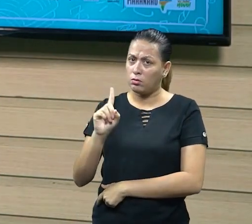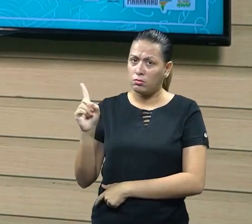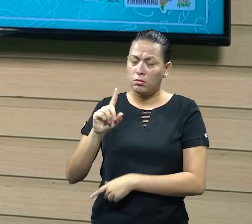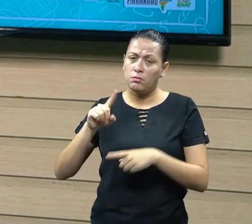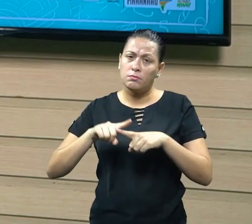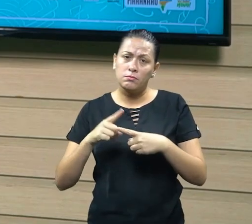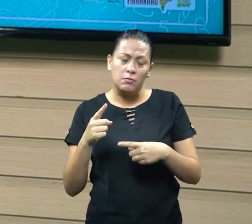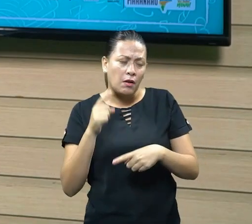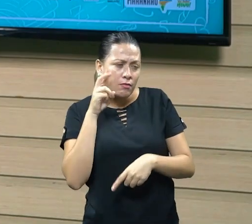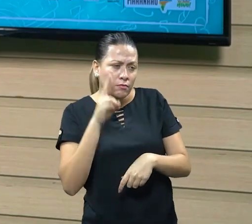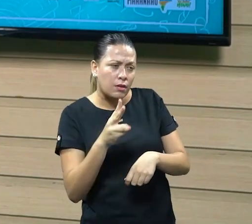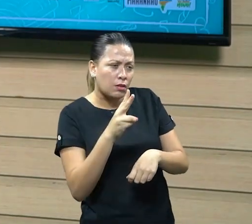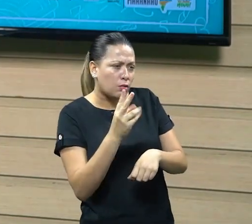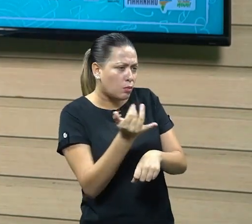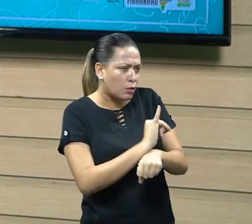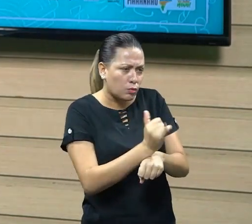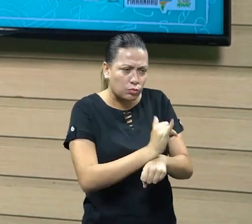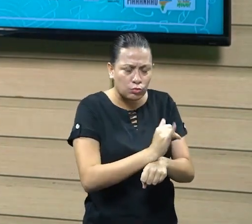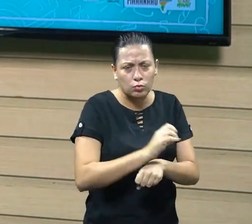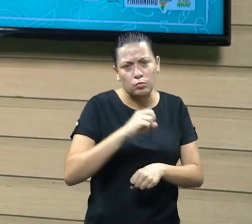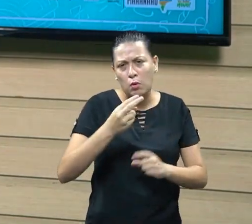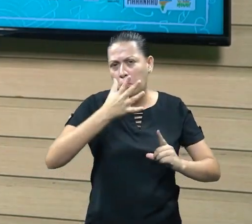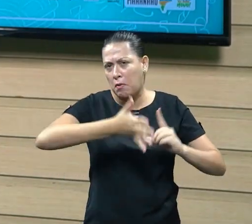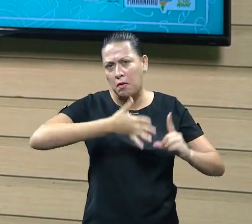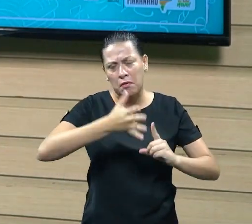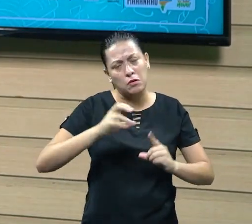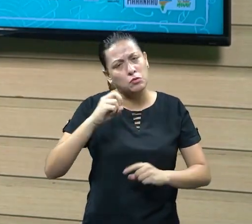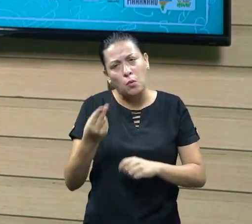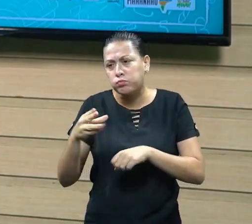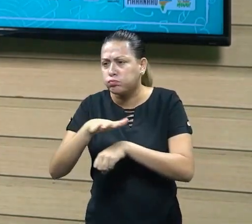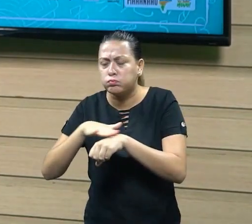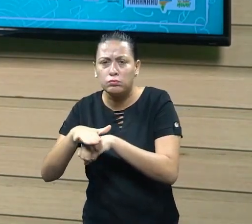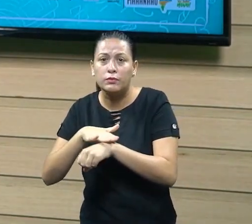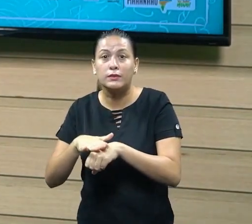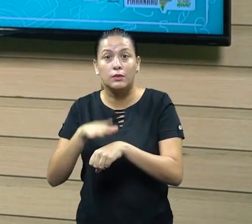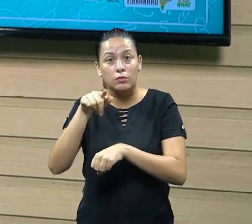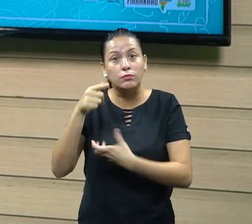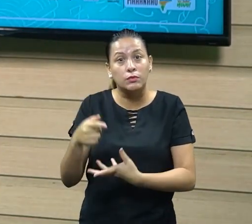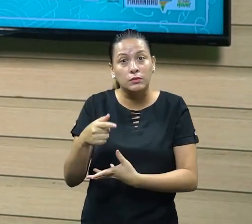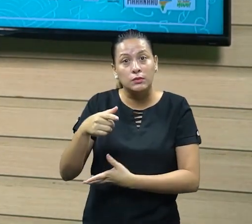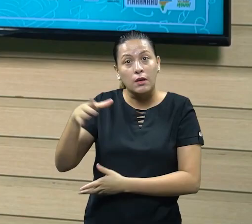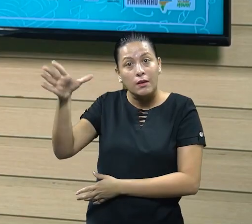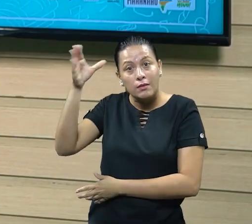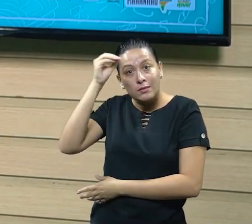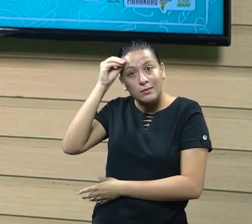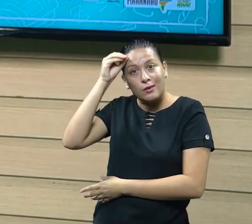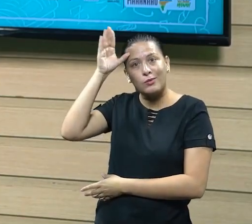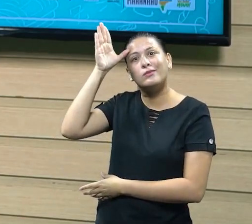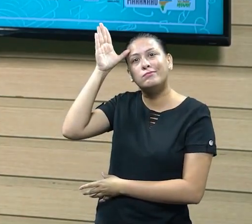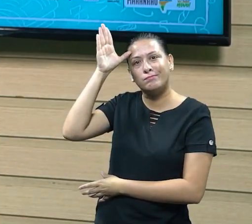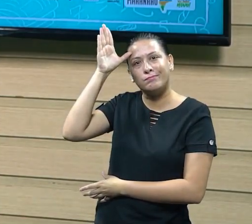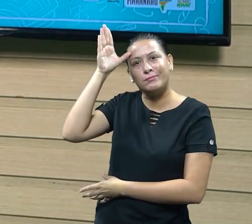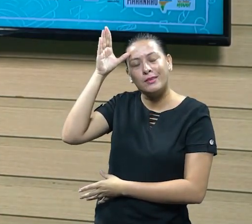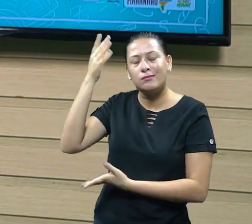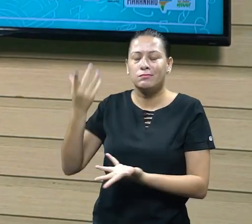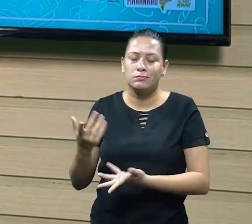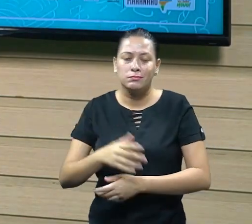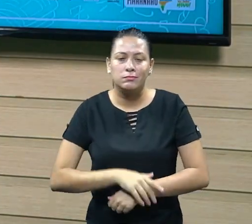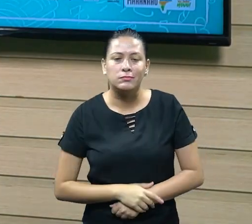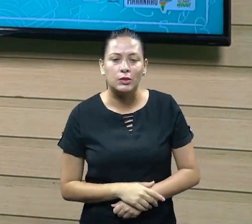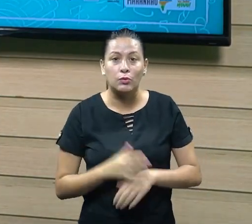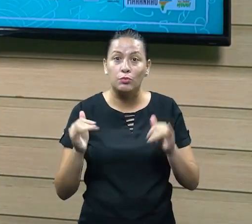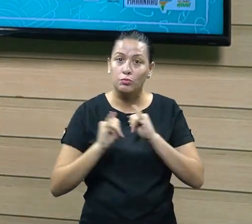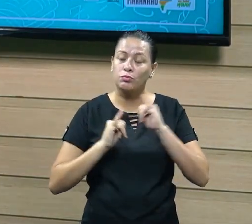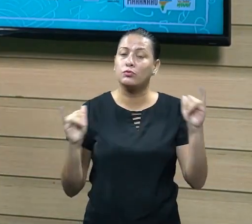do YouTube, assistindo uma palestra, até mesmo conversando com alguém, tu está adquirindo conhecimento, tu está buscando mais educação, está buscando mais